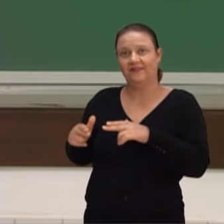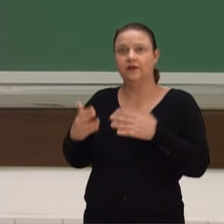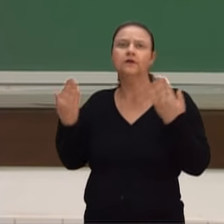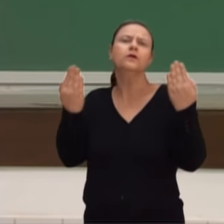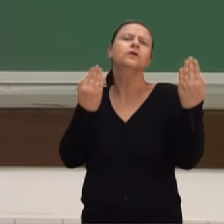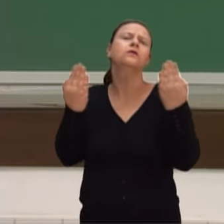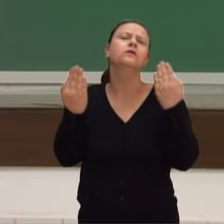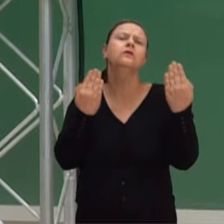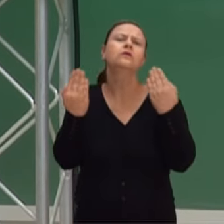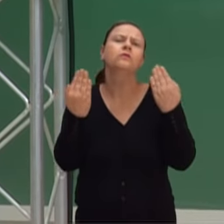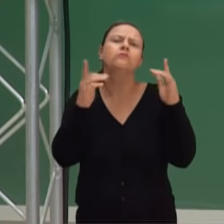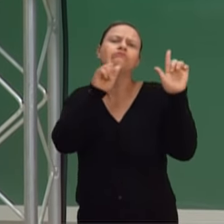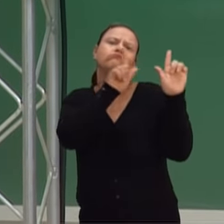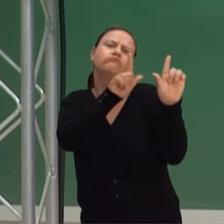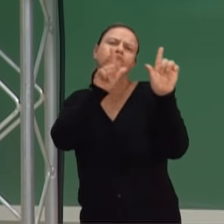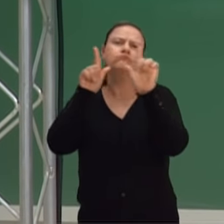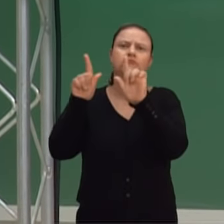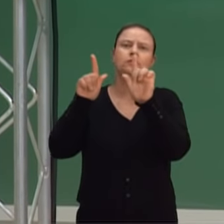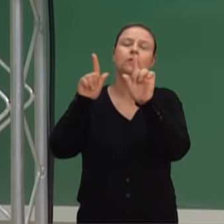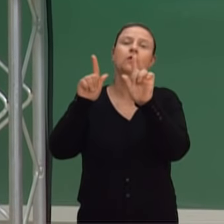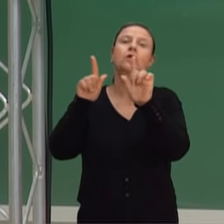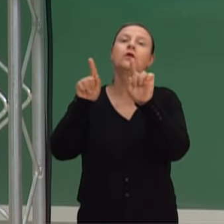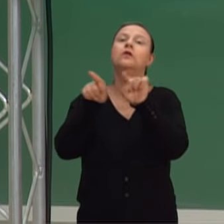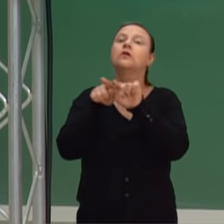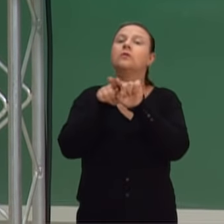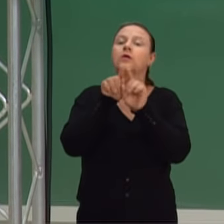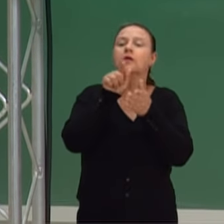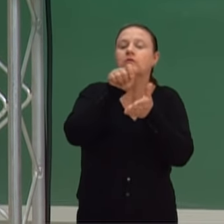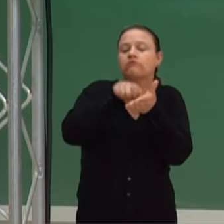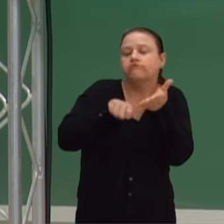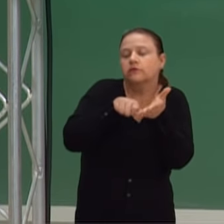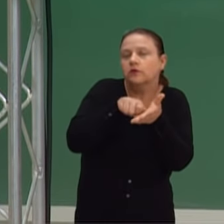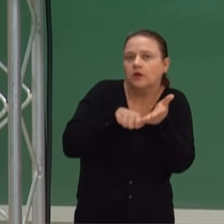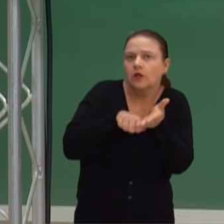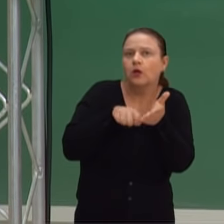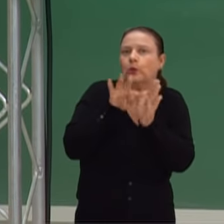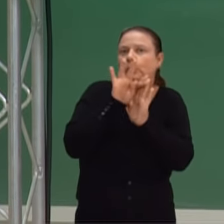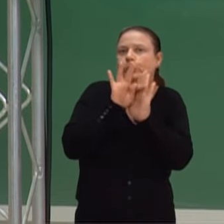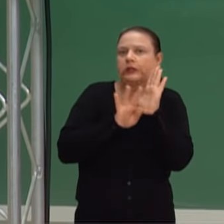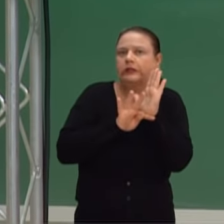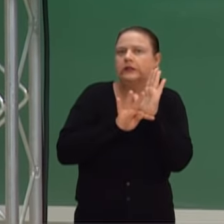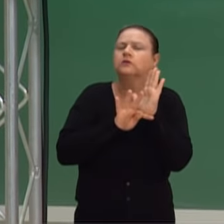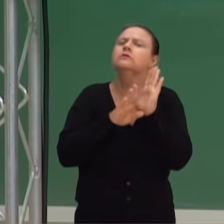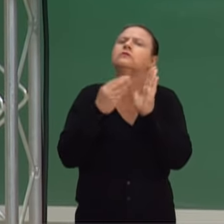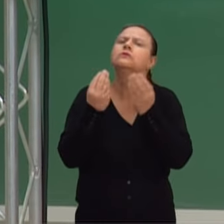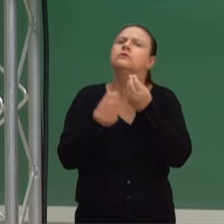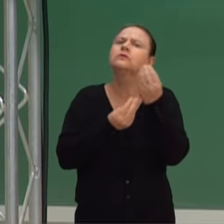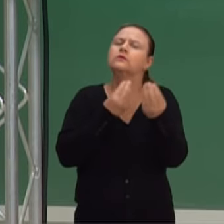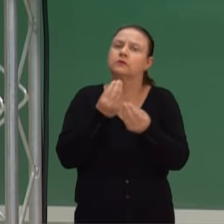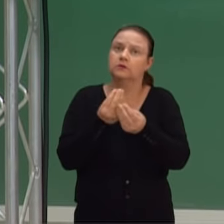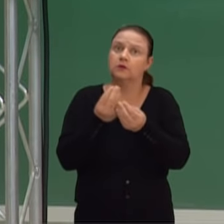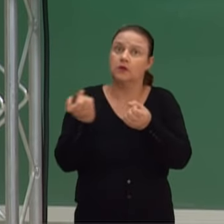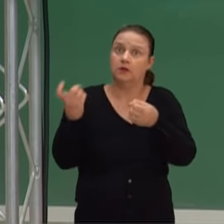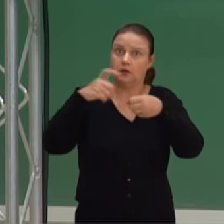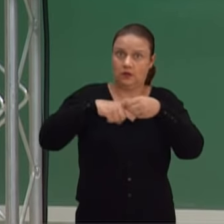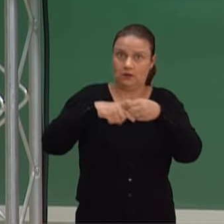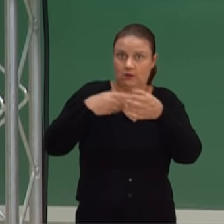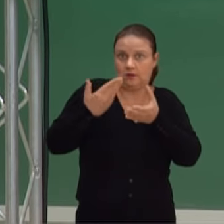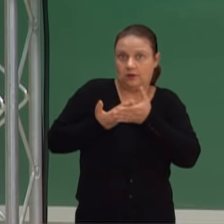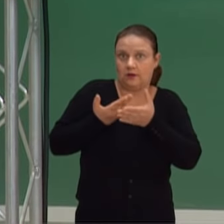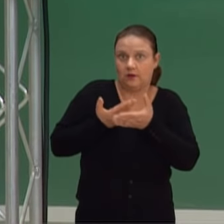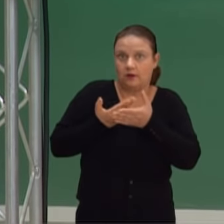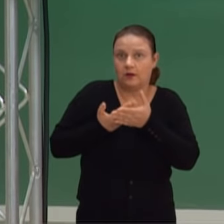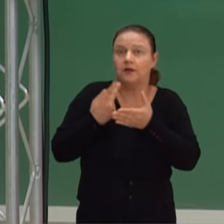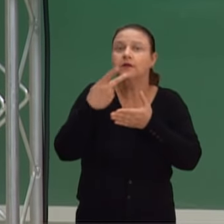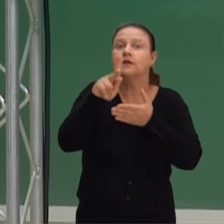caderno. Aquela última questão, para você escrever um pequeno texto sobre esse trabalho das amas de leite, na volta das aulas, na tua sala